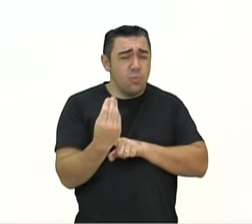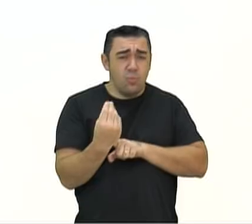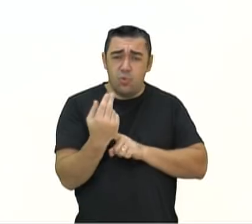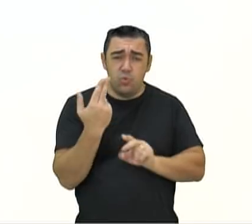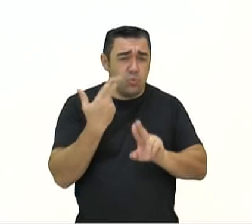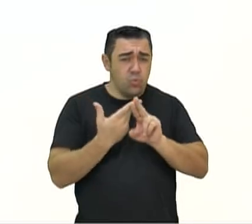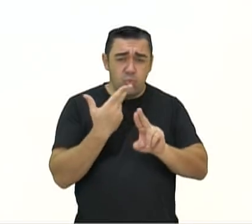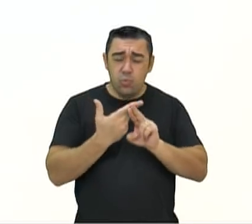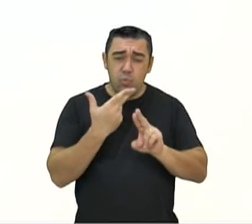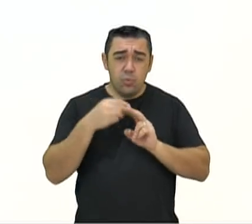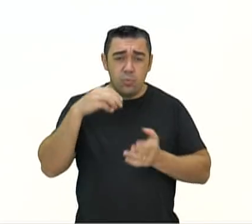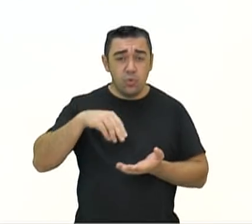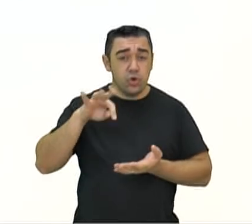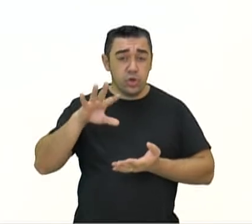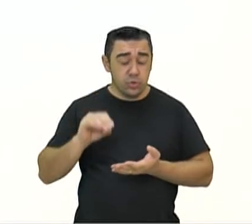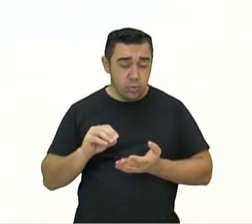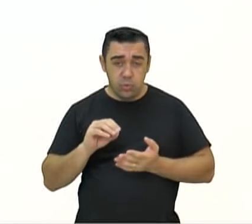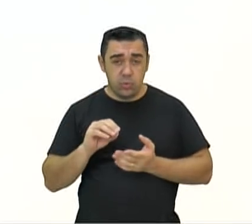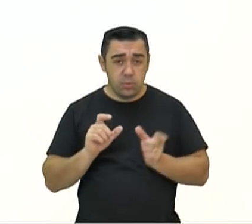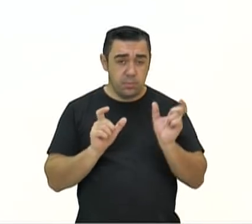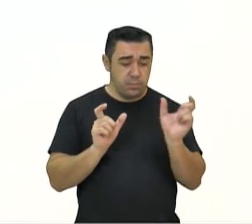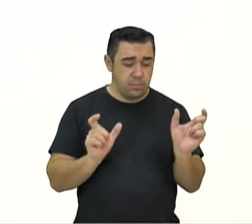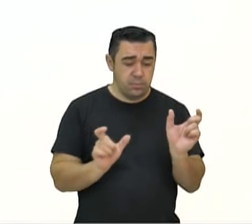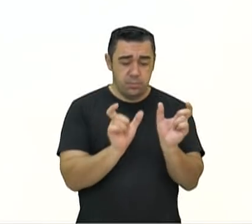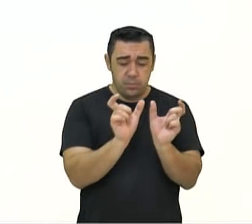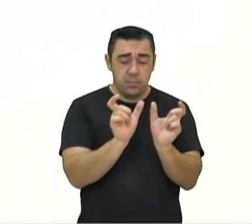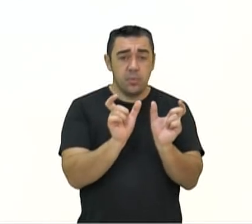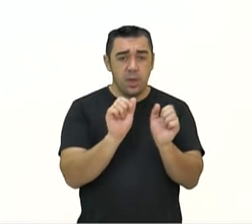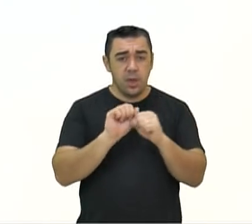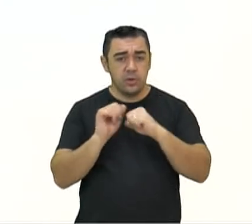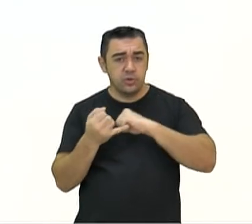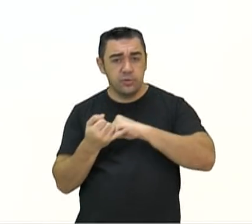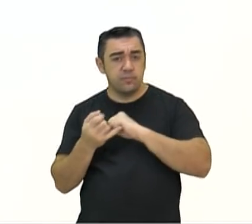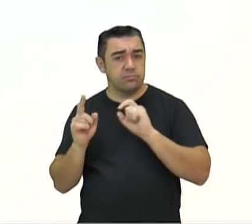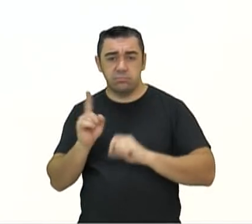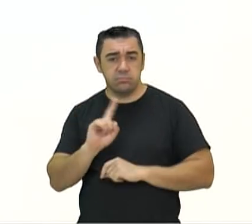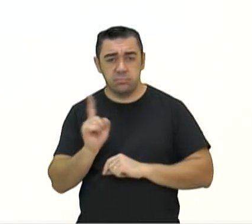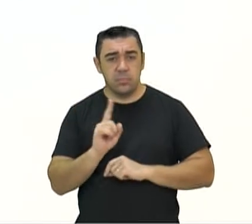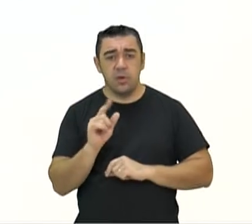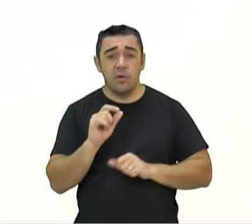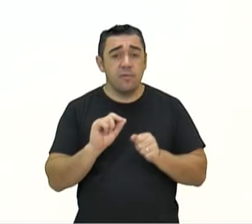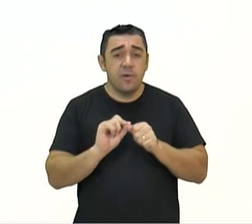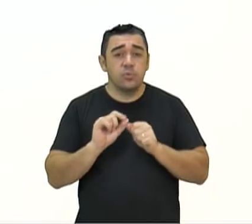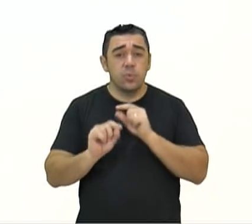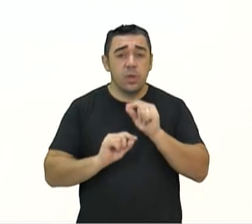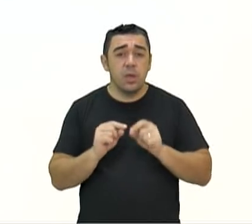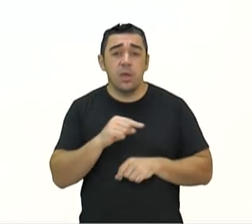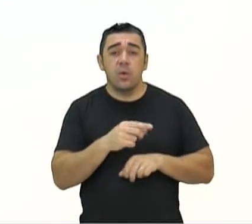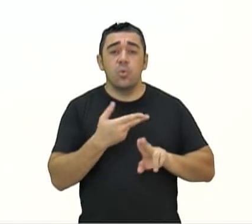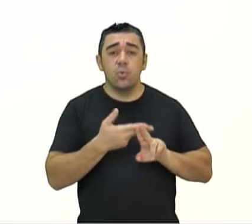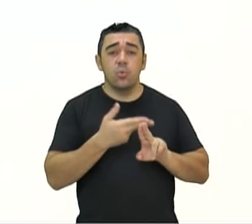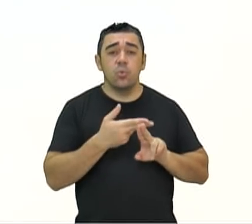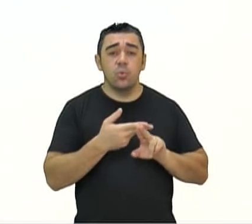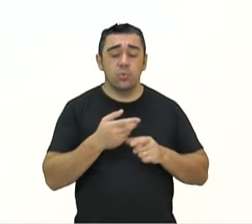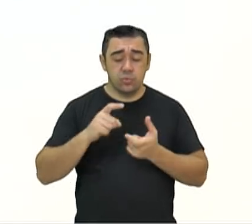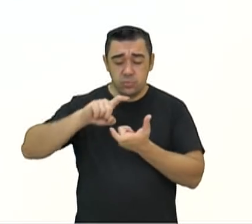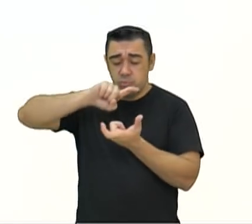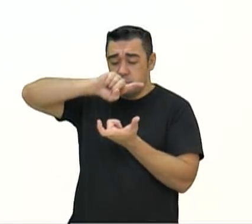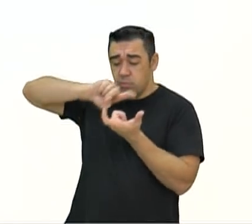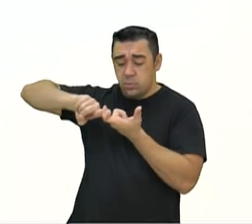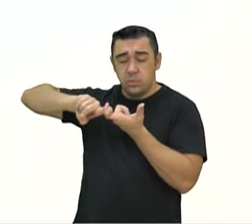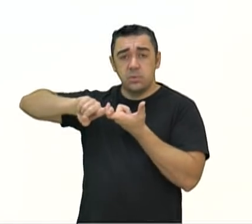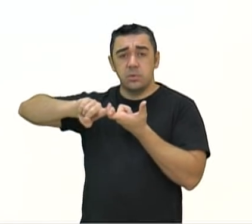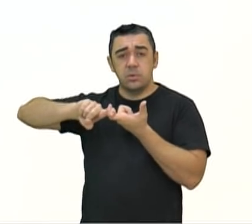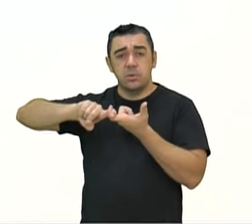que é utilizado para intensificar, nesse caso, o adjetivo, eu utilizo aqui o sufixo. No